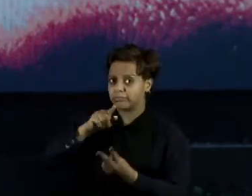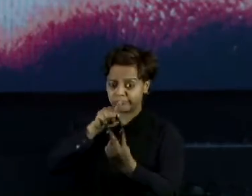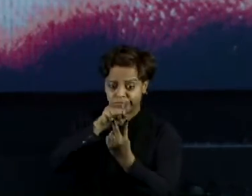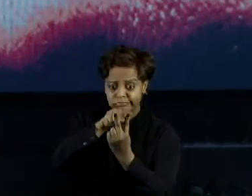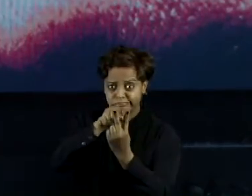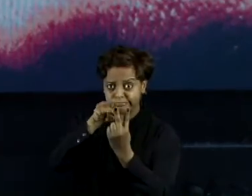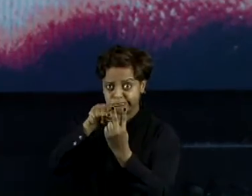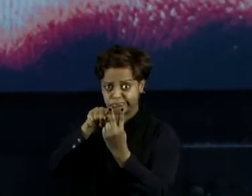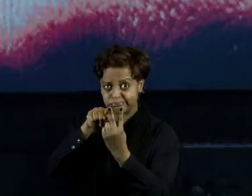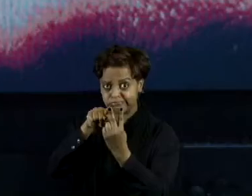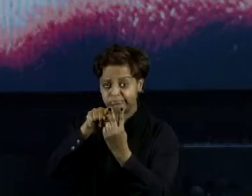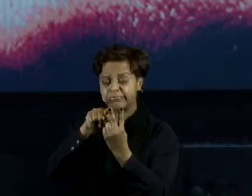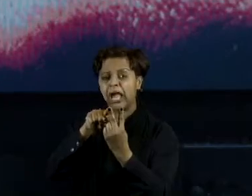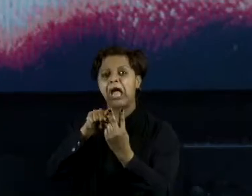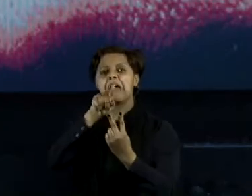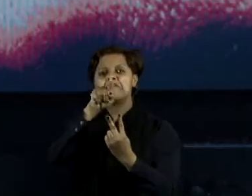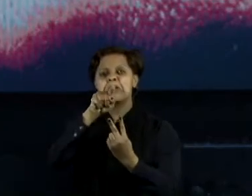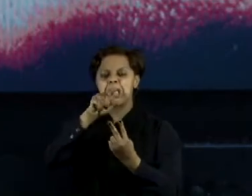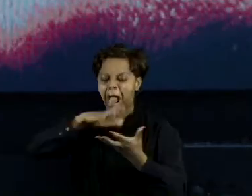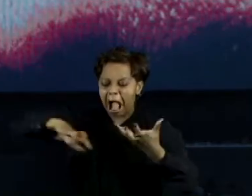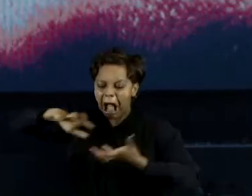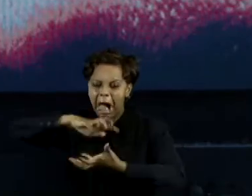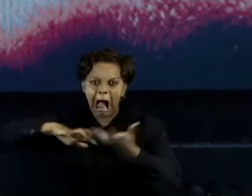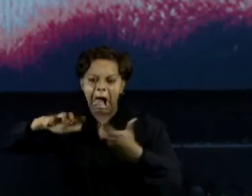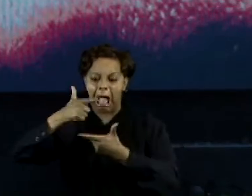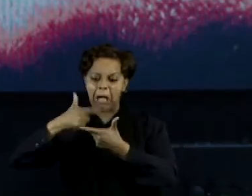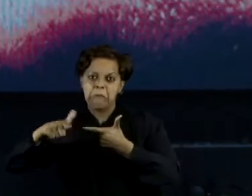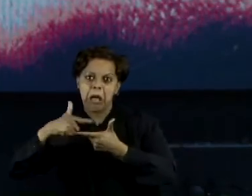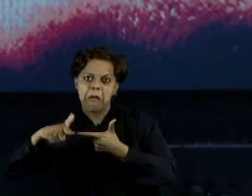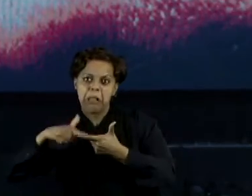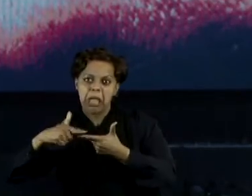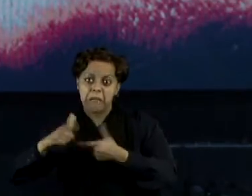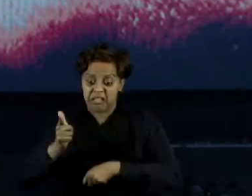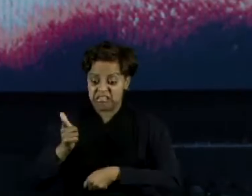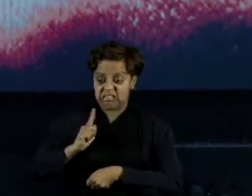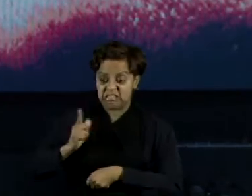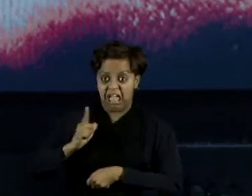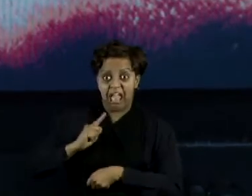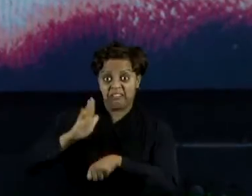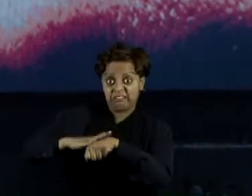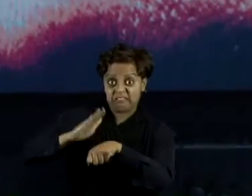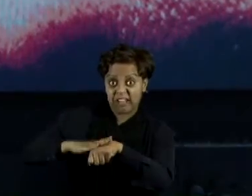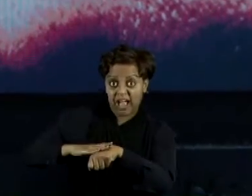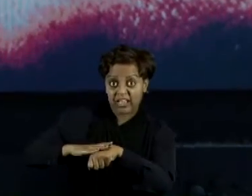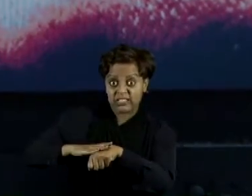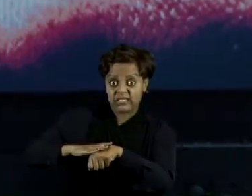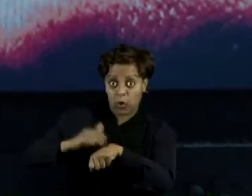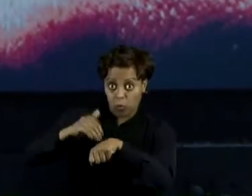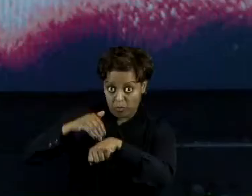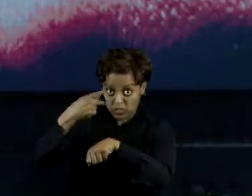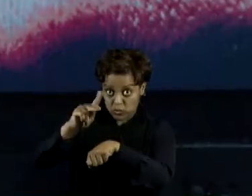os problemas que você cria e os problemas que você resolve.